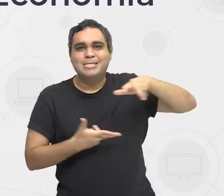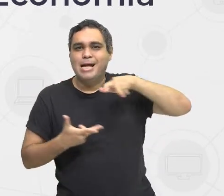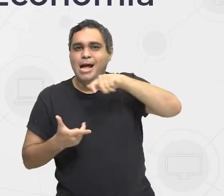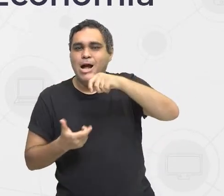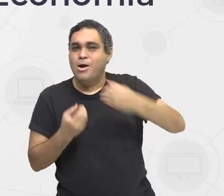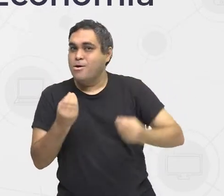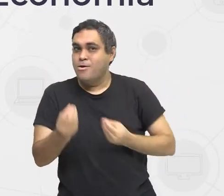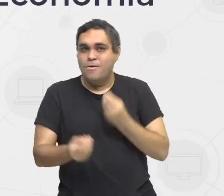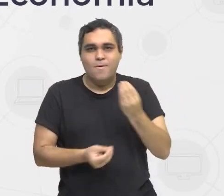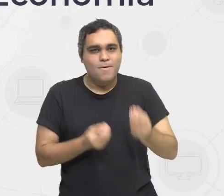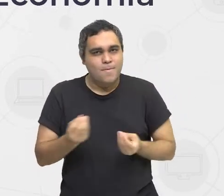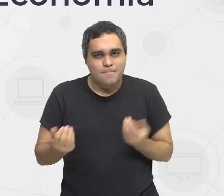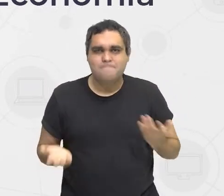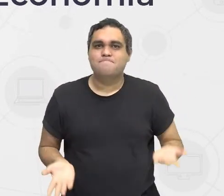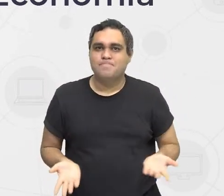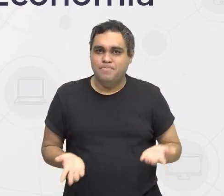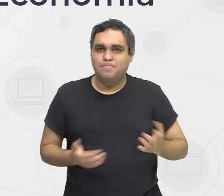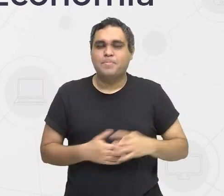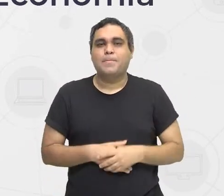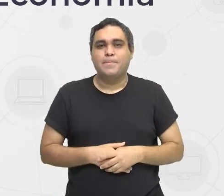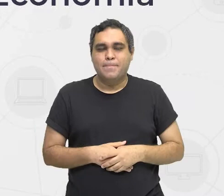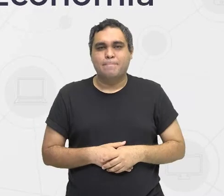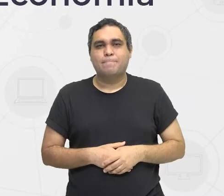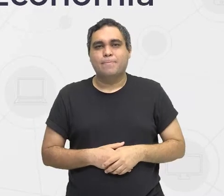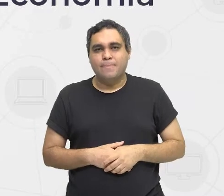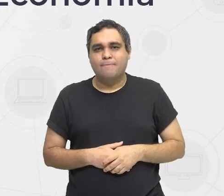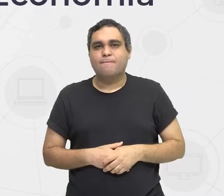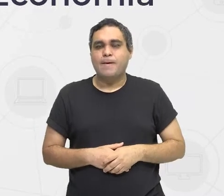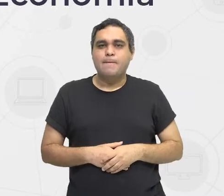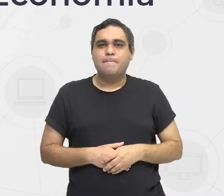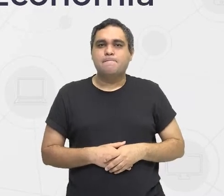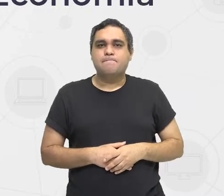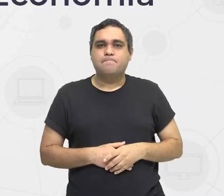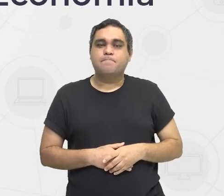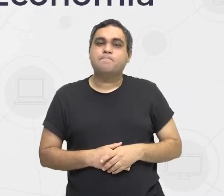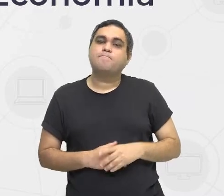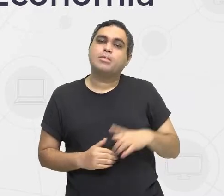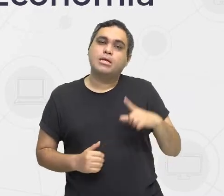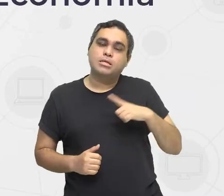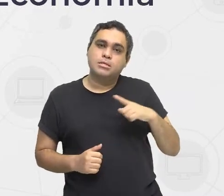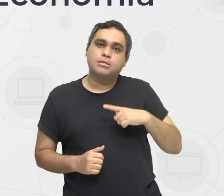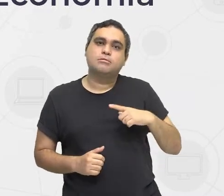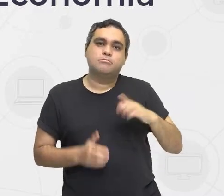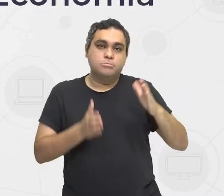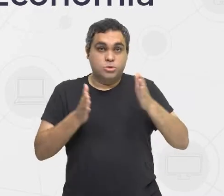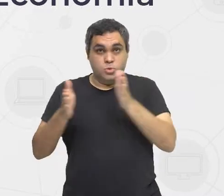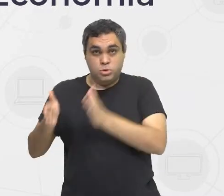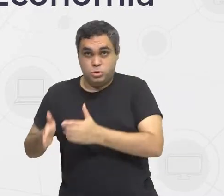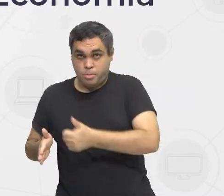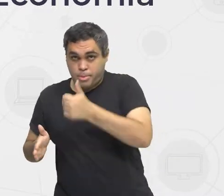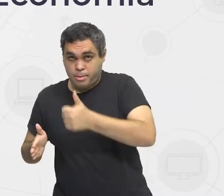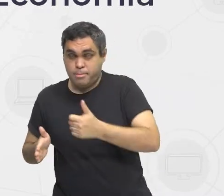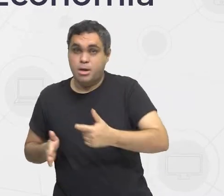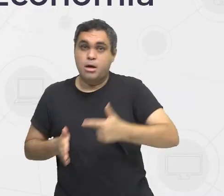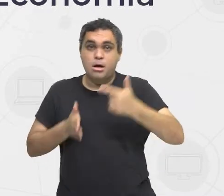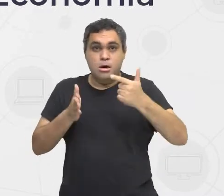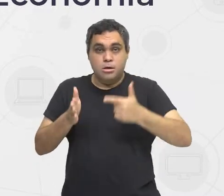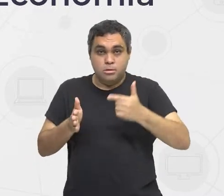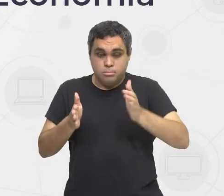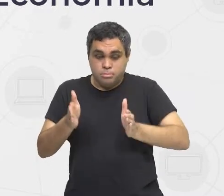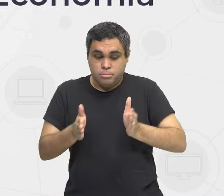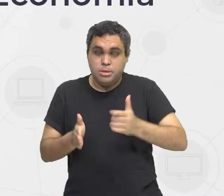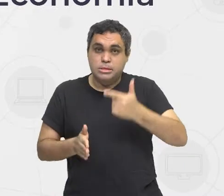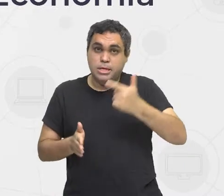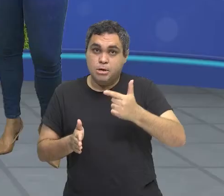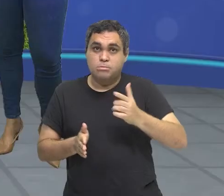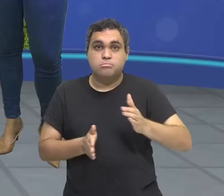relacionado ao desenvolvimento econômico ligados ao setor primário, secundário e terciário, tá certo, gente?